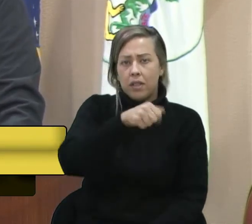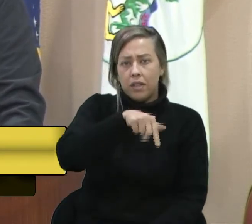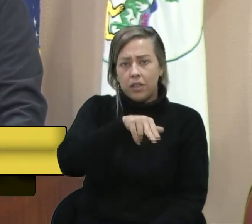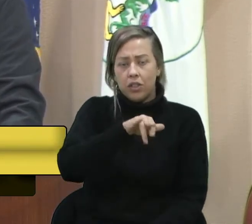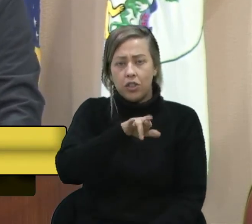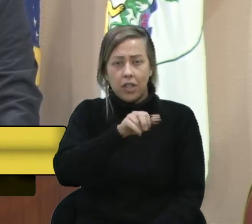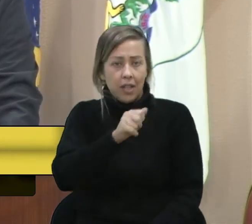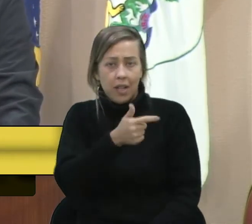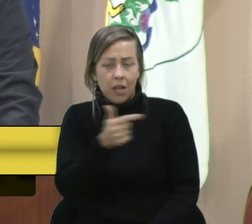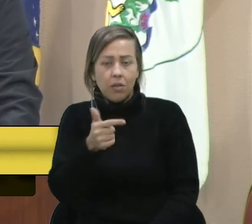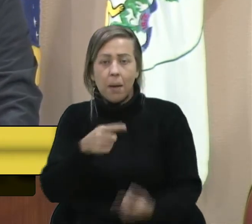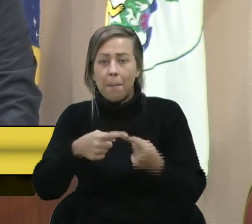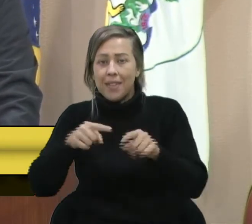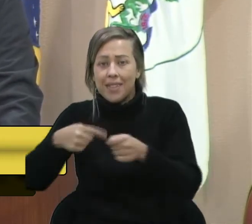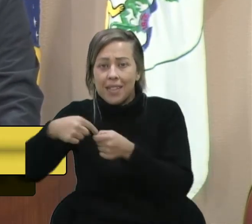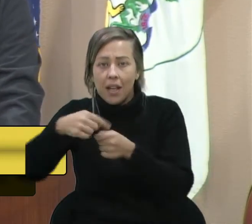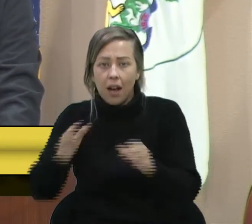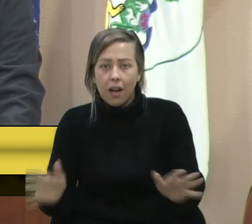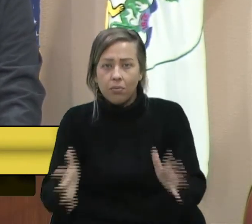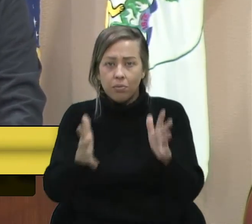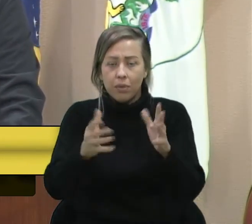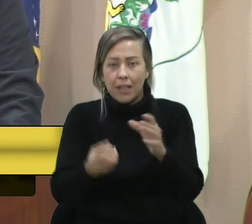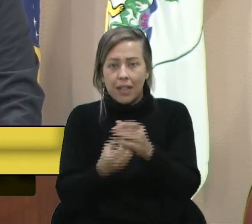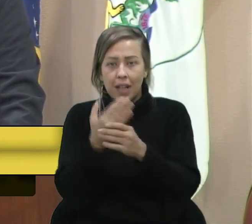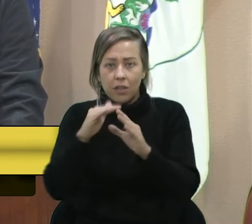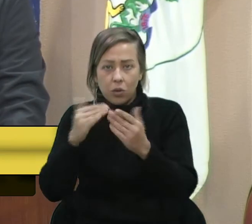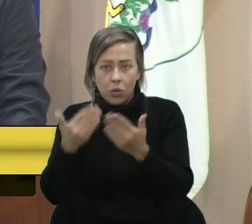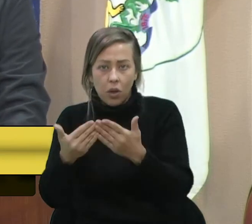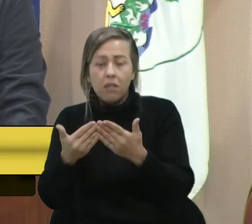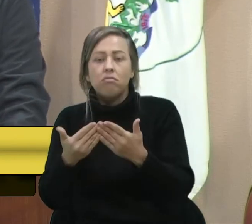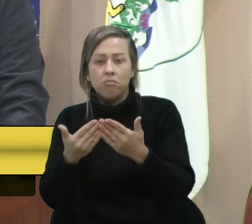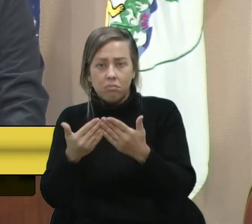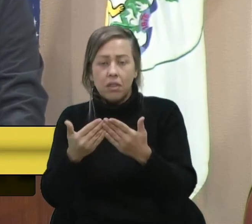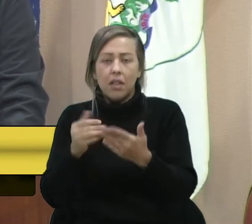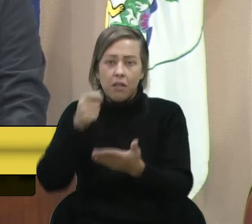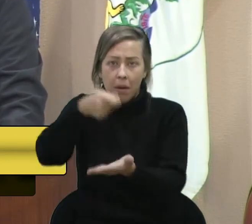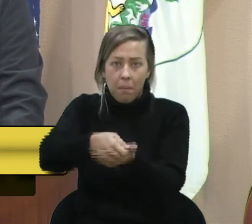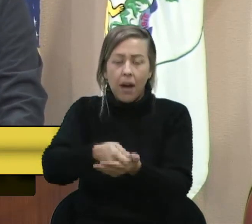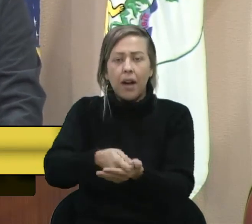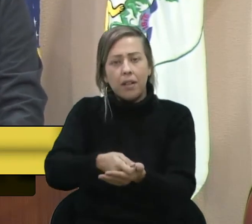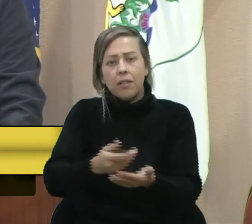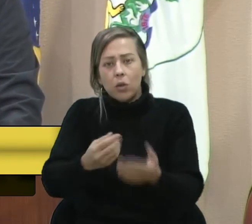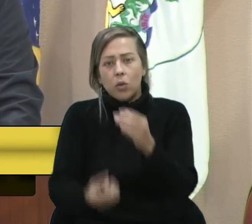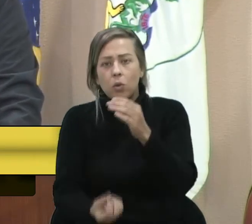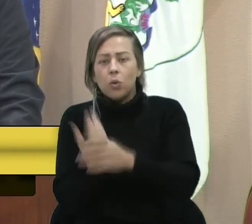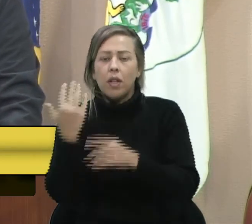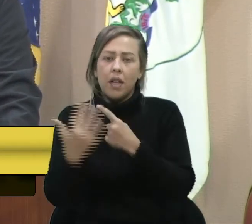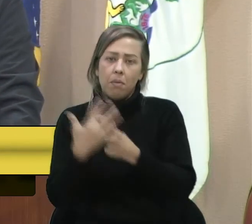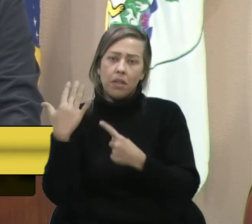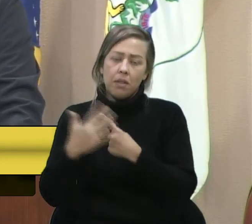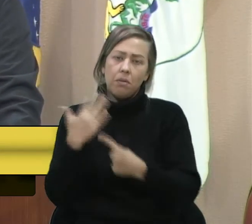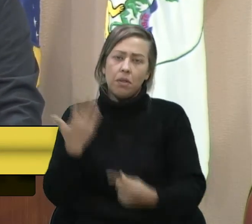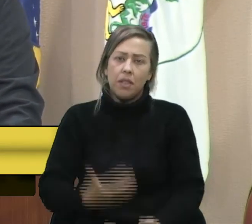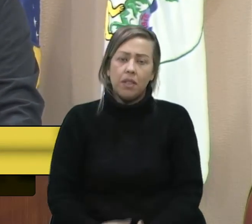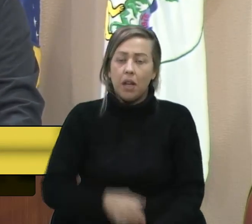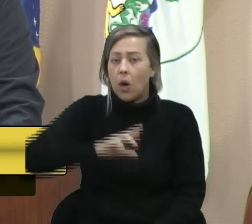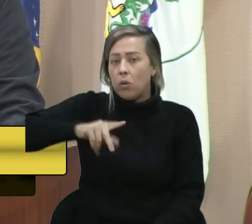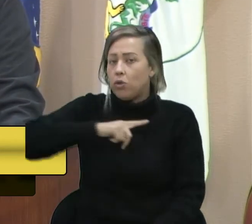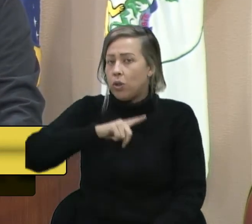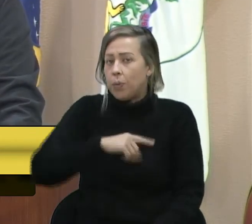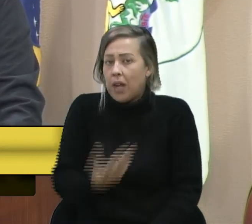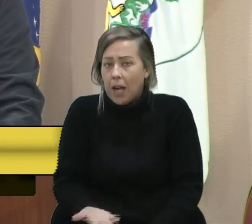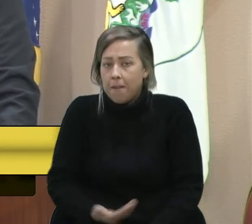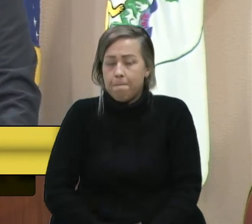tem, mas se o município incentivar que sejam criadas escolas e vai pagar por isso, tu cria uma demanda. Né? Hoje não existe essa